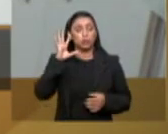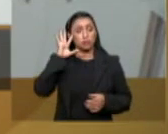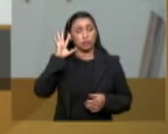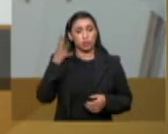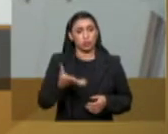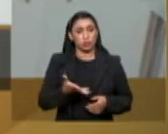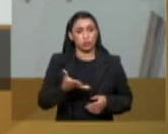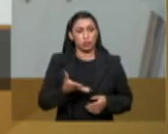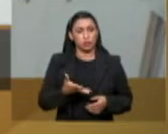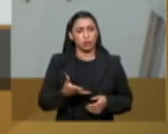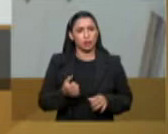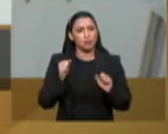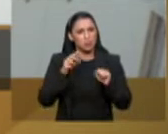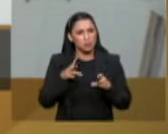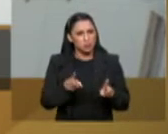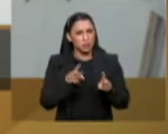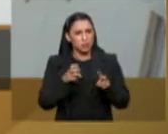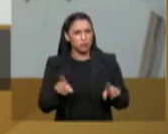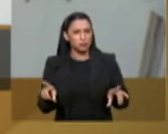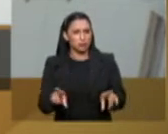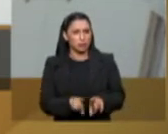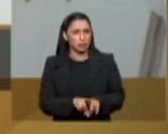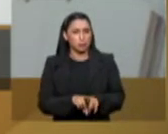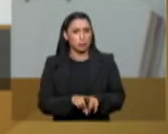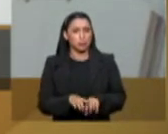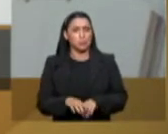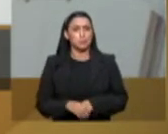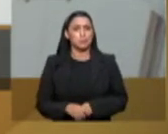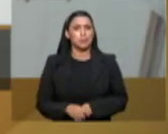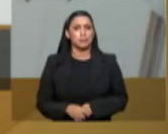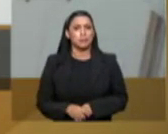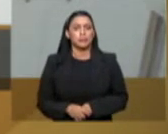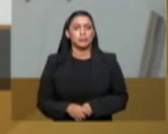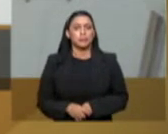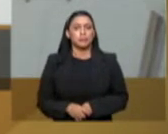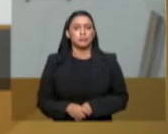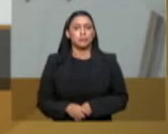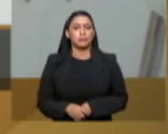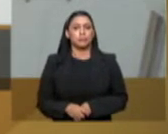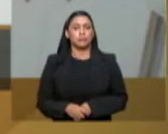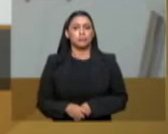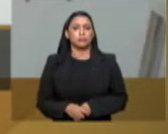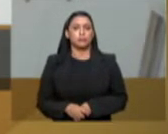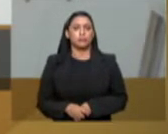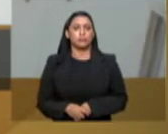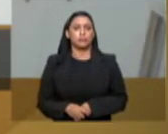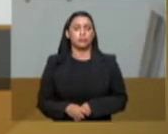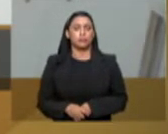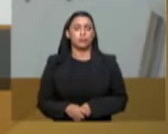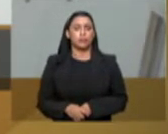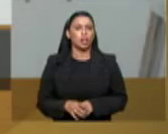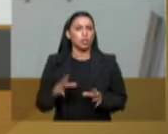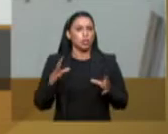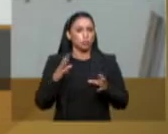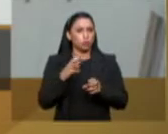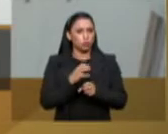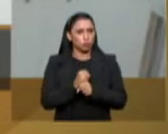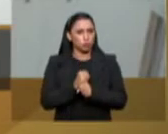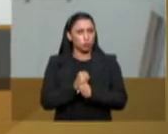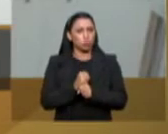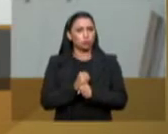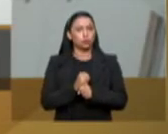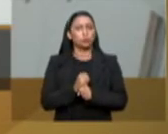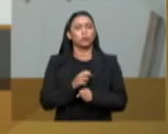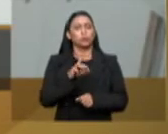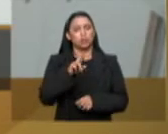É de chamar a atenção, igualmente, excelência, que está sendo julgado, em conjunto com este recurso extraordinário, a